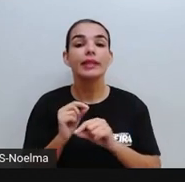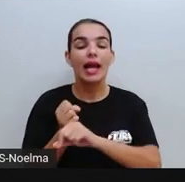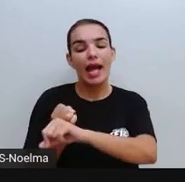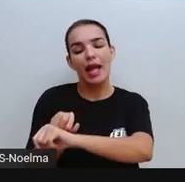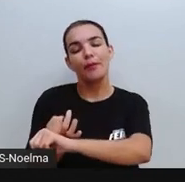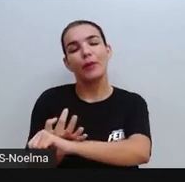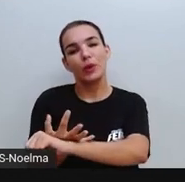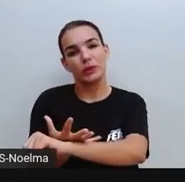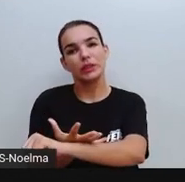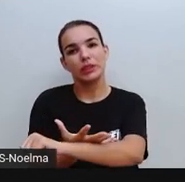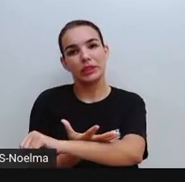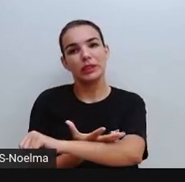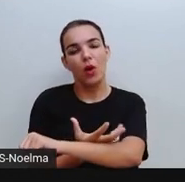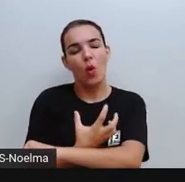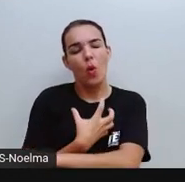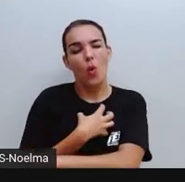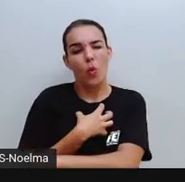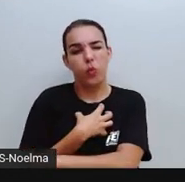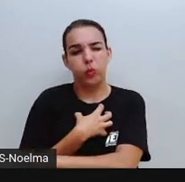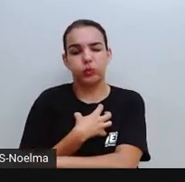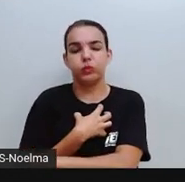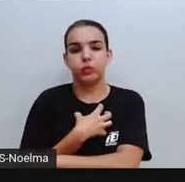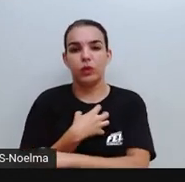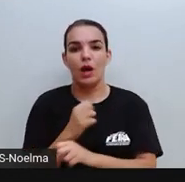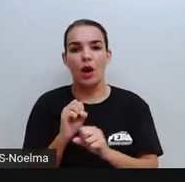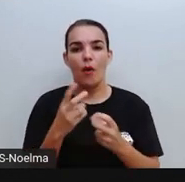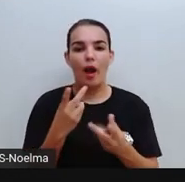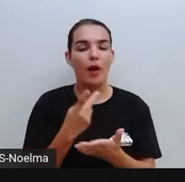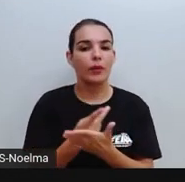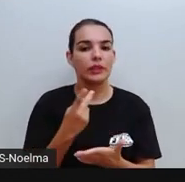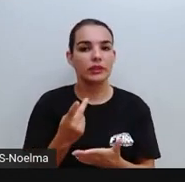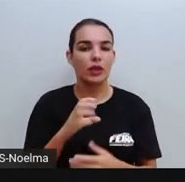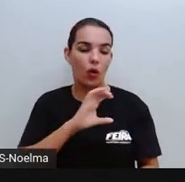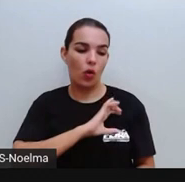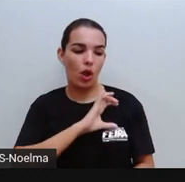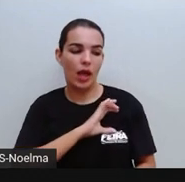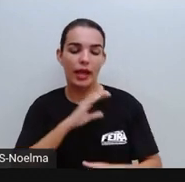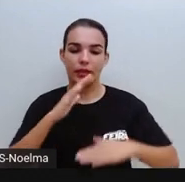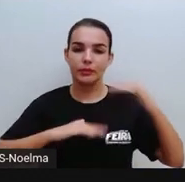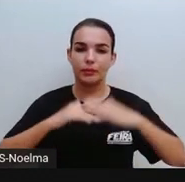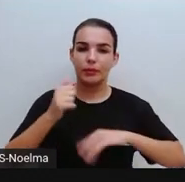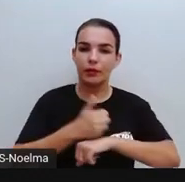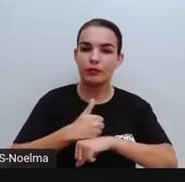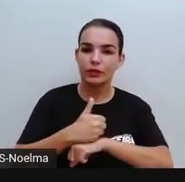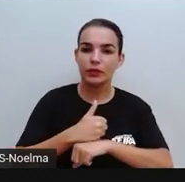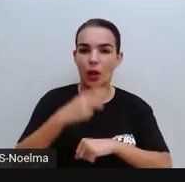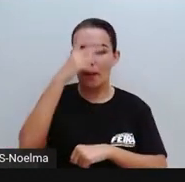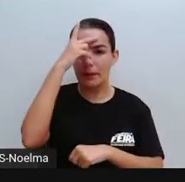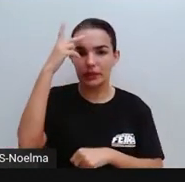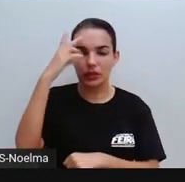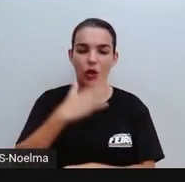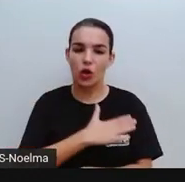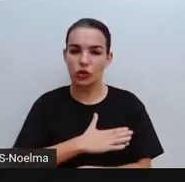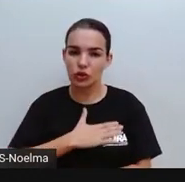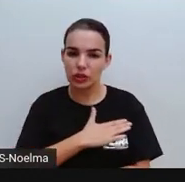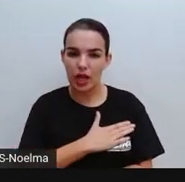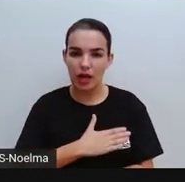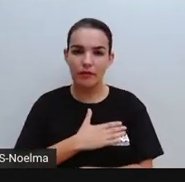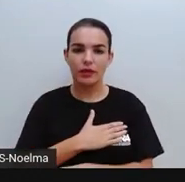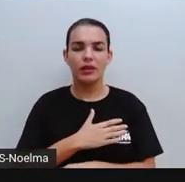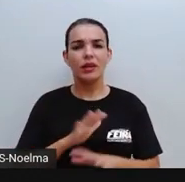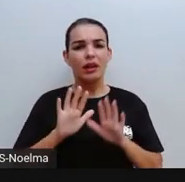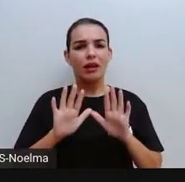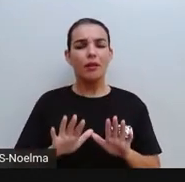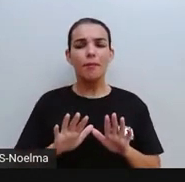acaba né às vezes é porque é um colega né aconteceu algo com um colega de profissão uma pessoa que ele gostava aí você